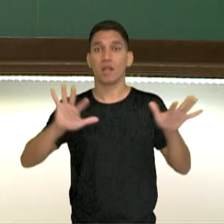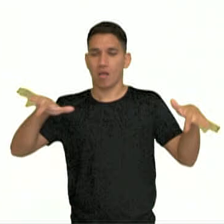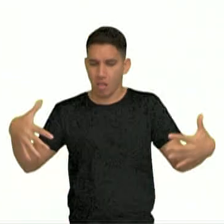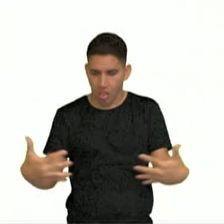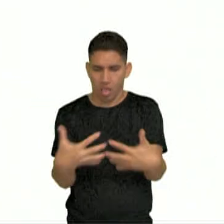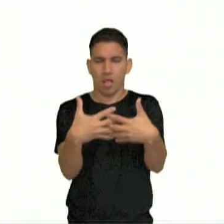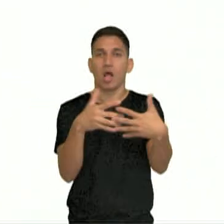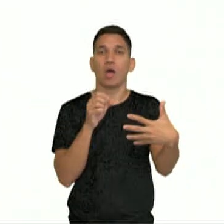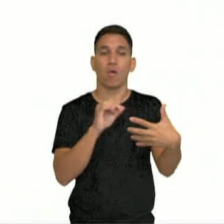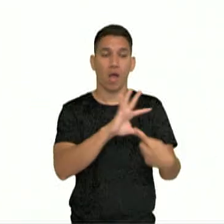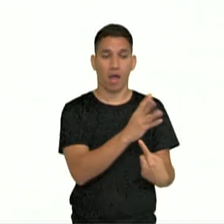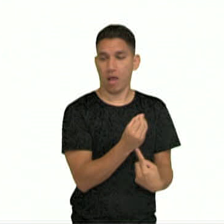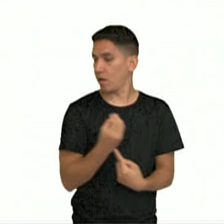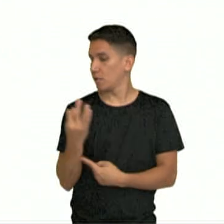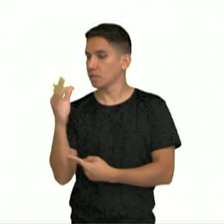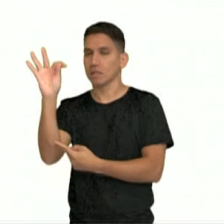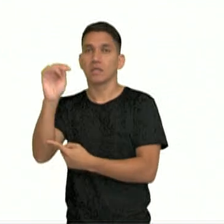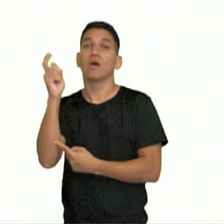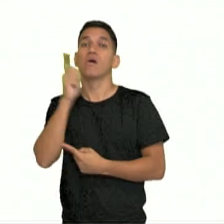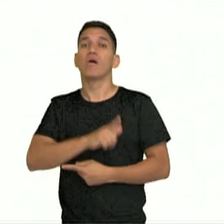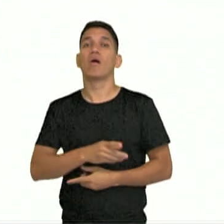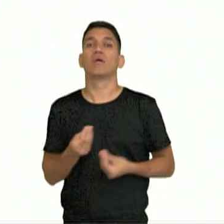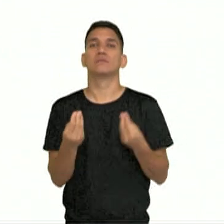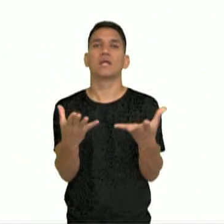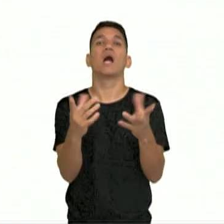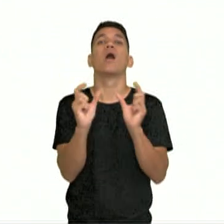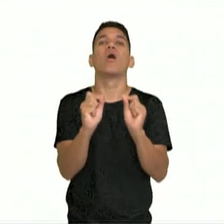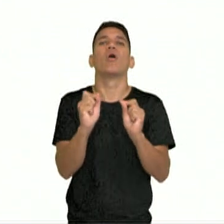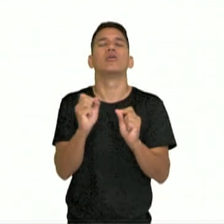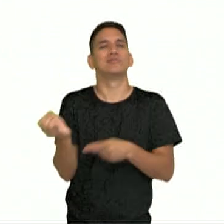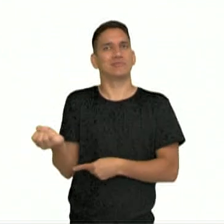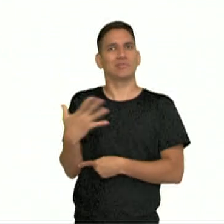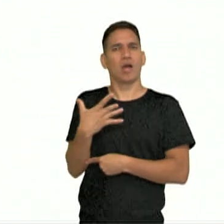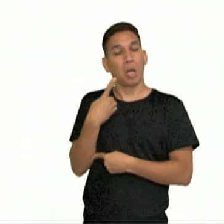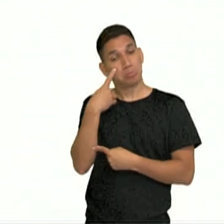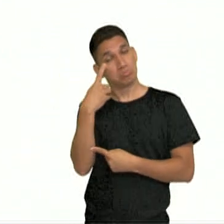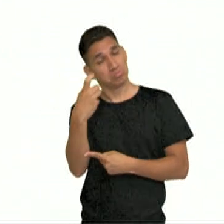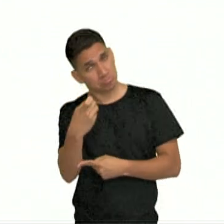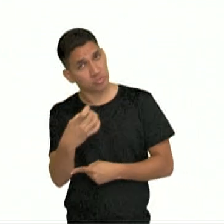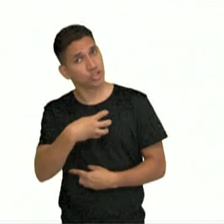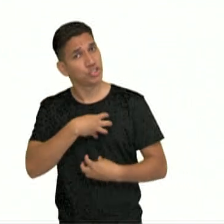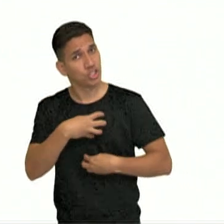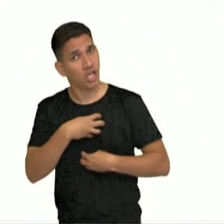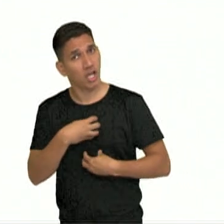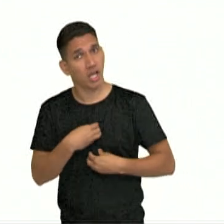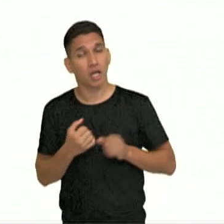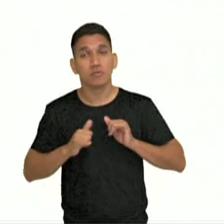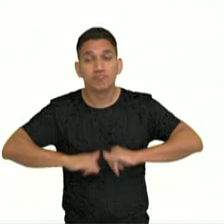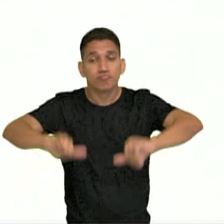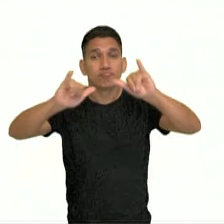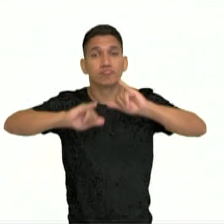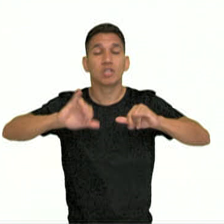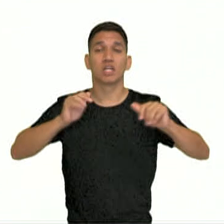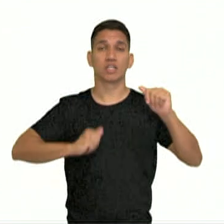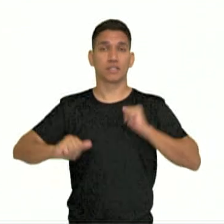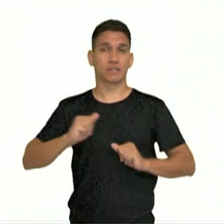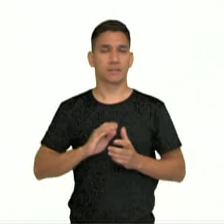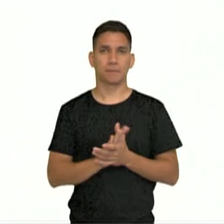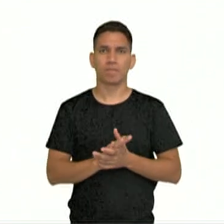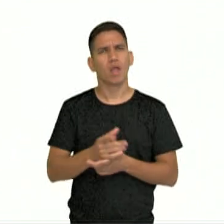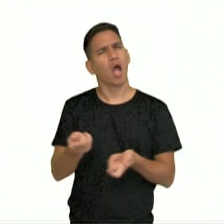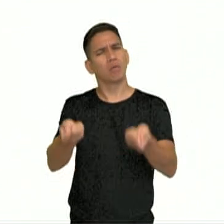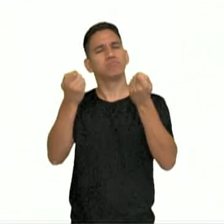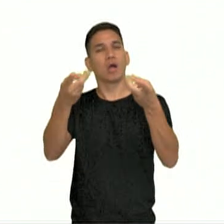arte e tecnologia permite novos e interessantes formatos para a criação e divulgação artísticas. Podemos observar como os